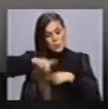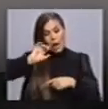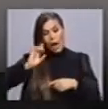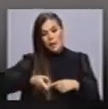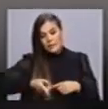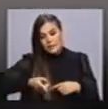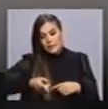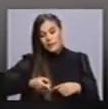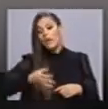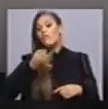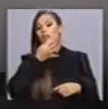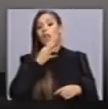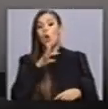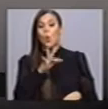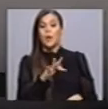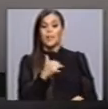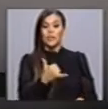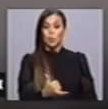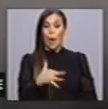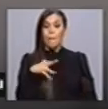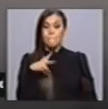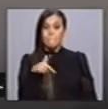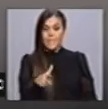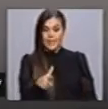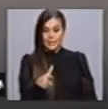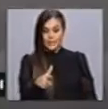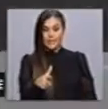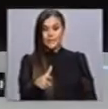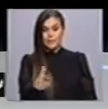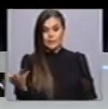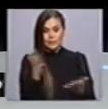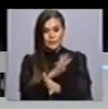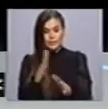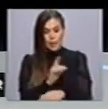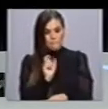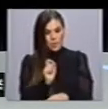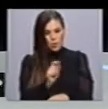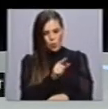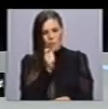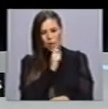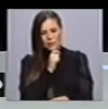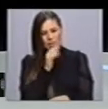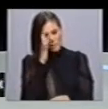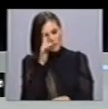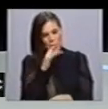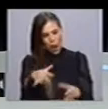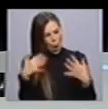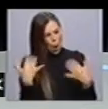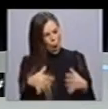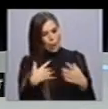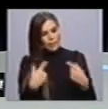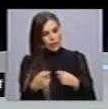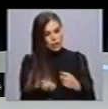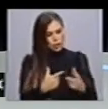pulsar? Estamos a falar de 42 mil revoluções por minuto. Portanto, podes imaginar o dantesco que é termos uma estrela